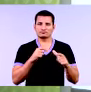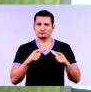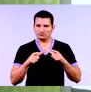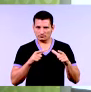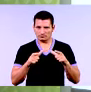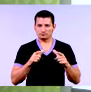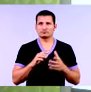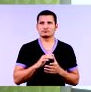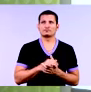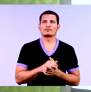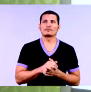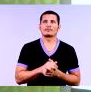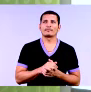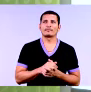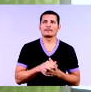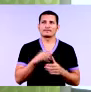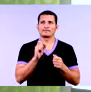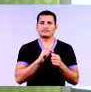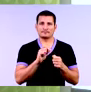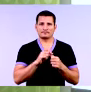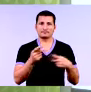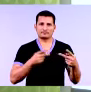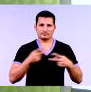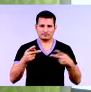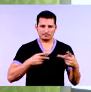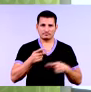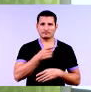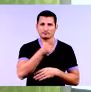enfim, fazer o projeto de